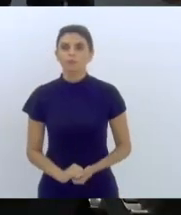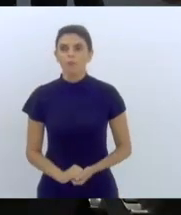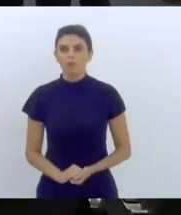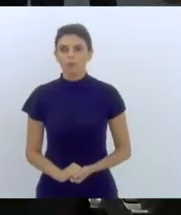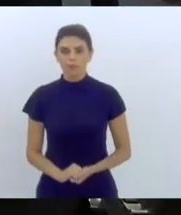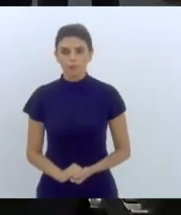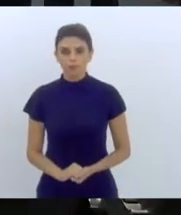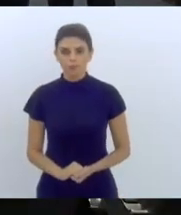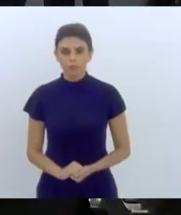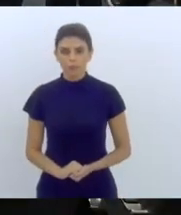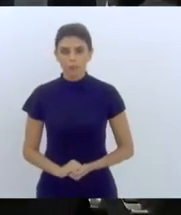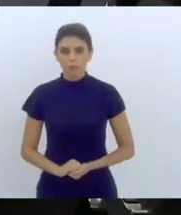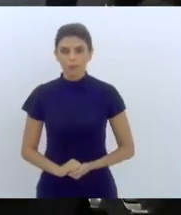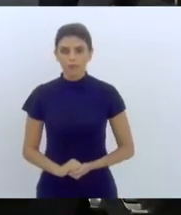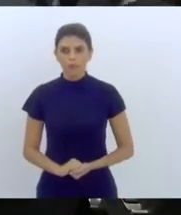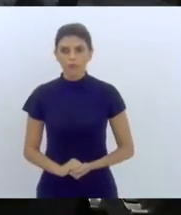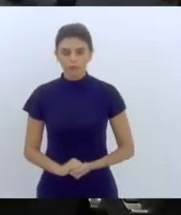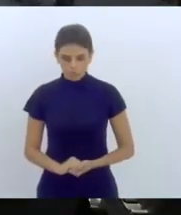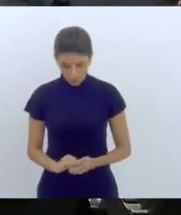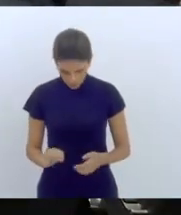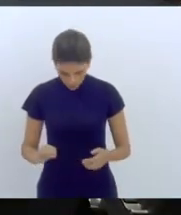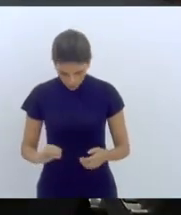Vai ser efetivo.